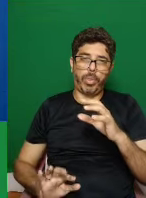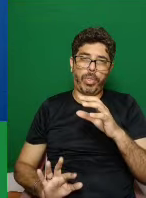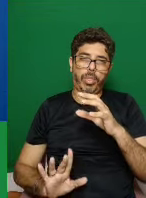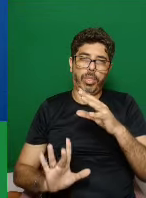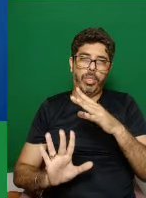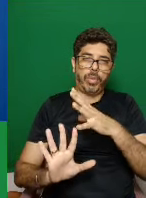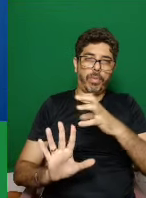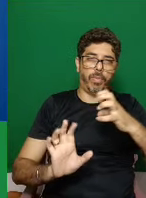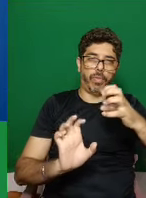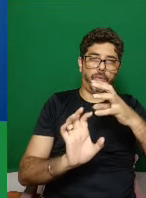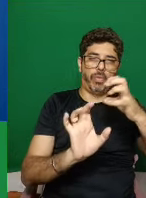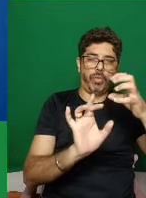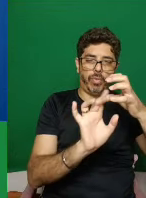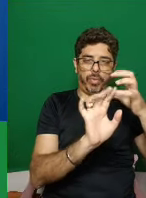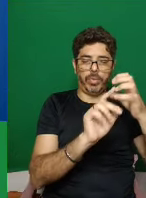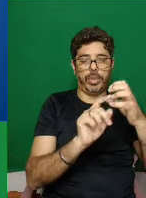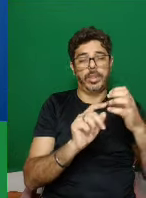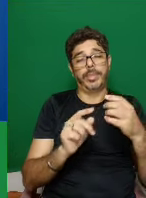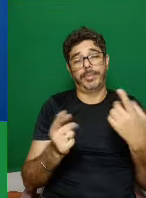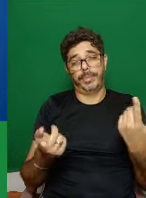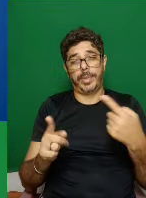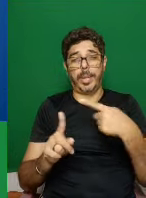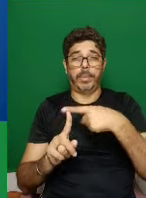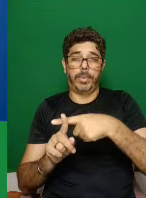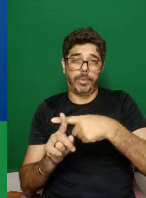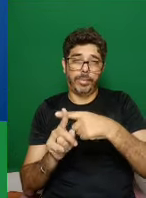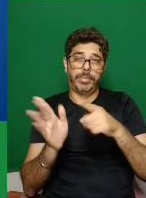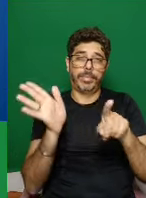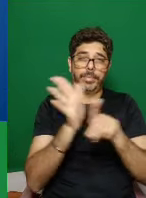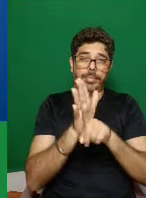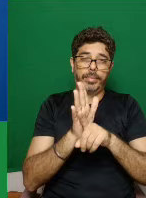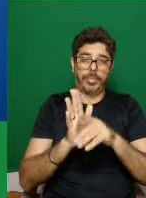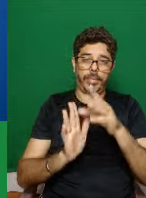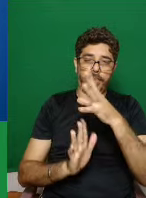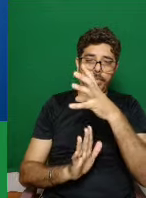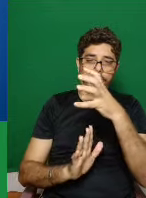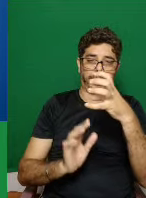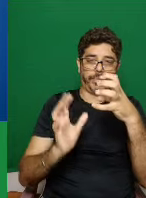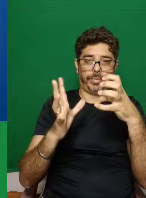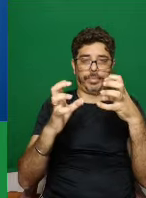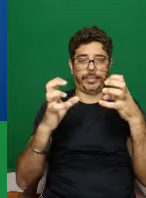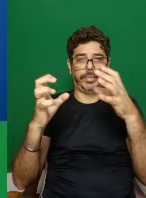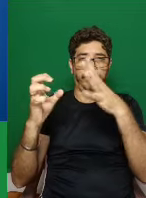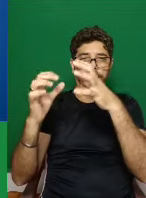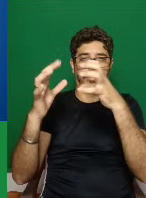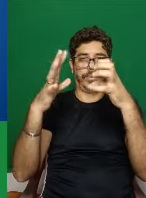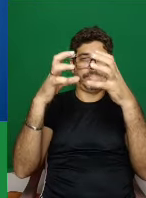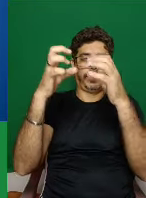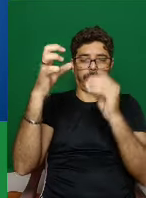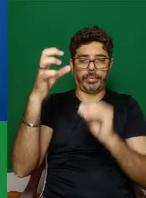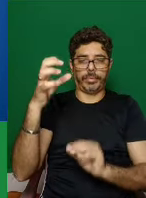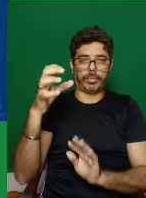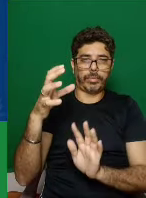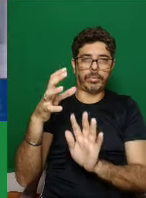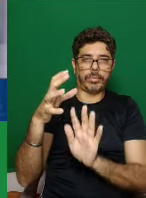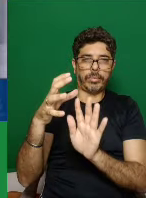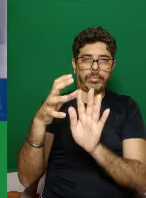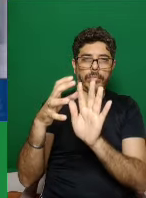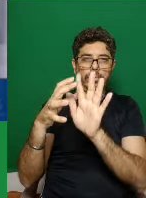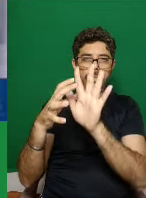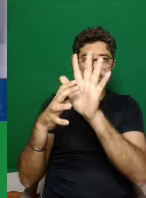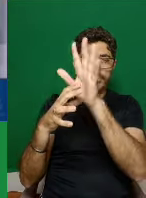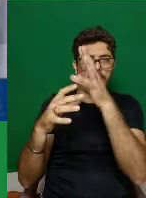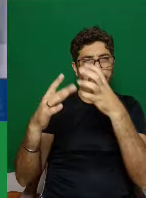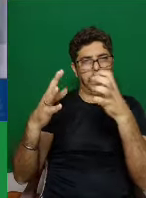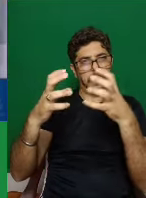as partículas poluentes com carga negativa são puxadas em direção ao eletrodo positivo e aderem a ele.